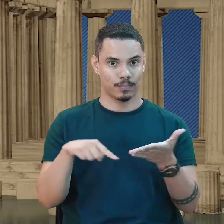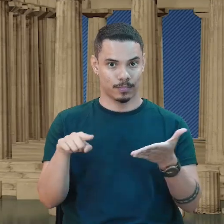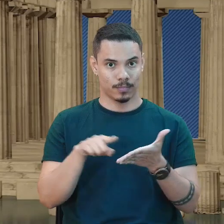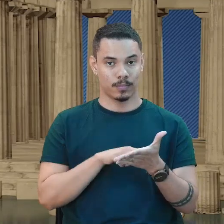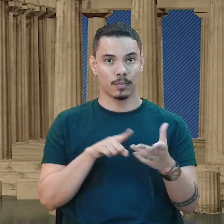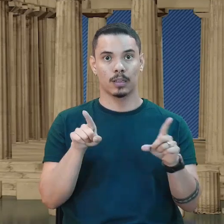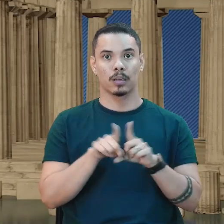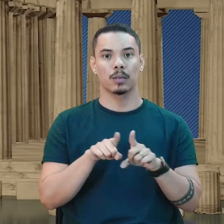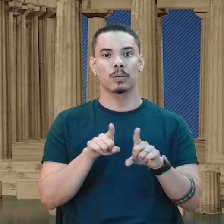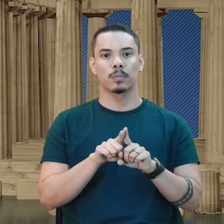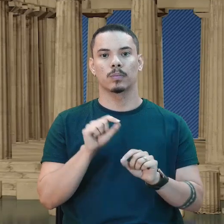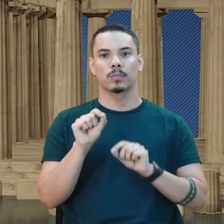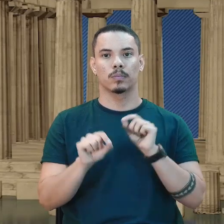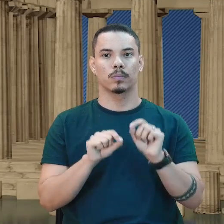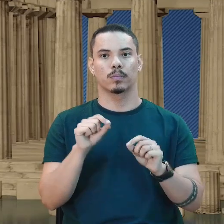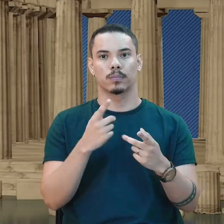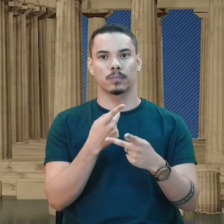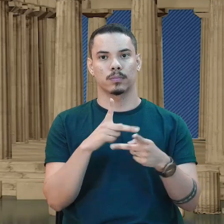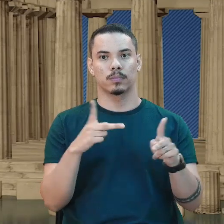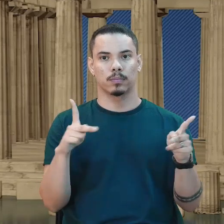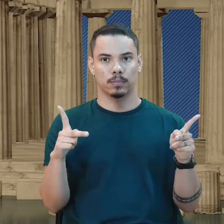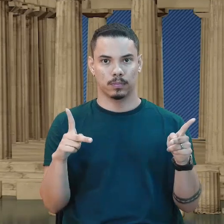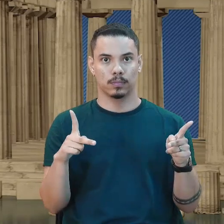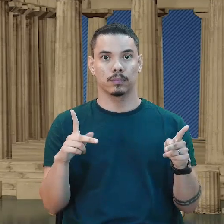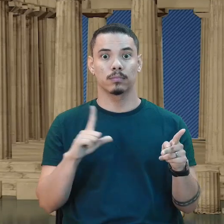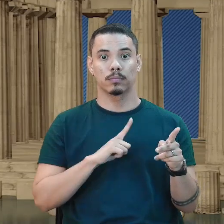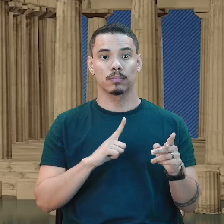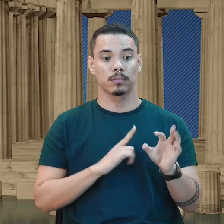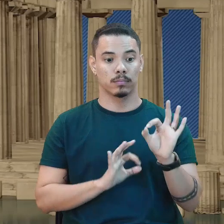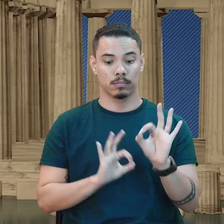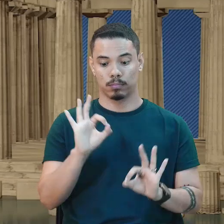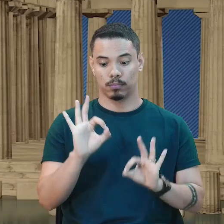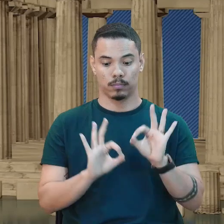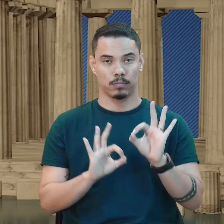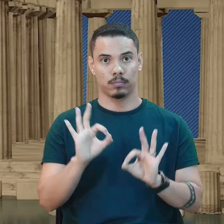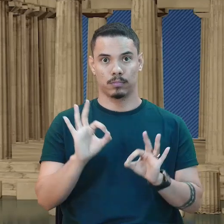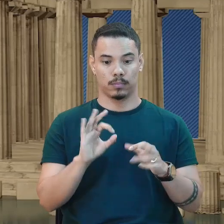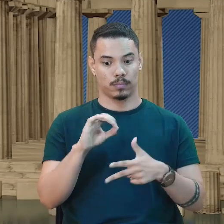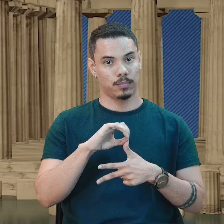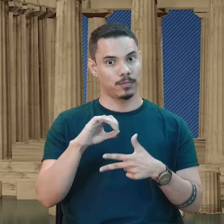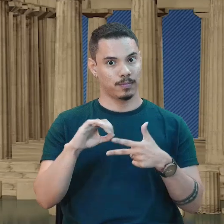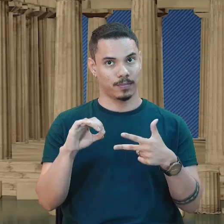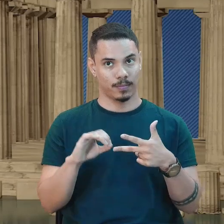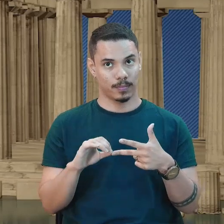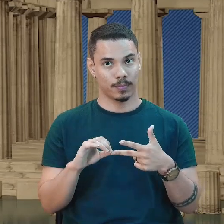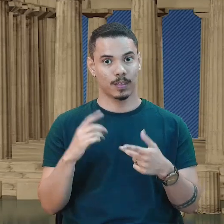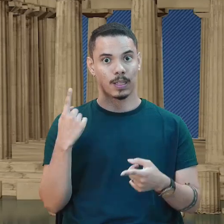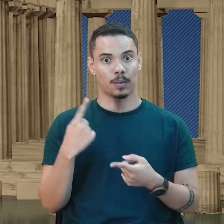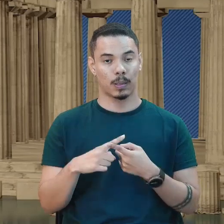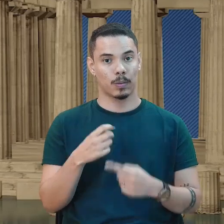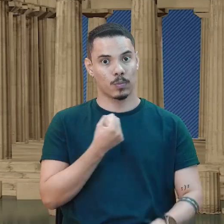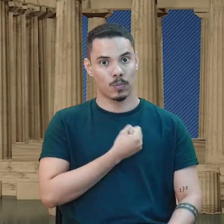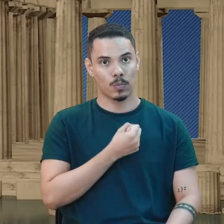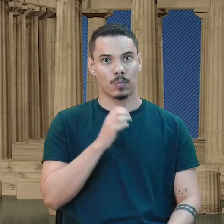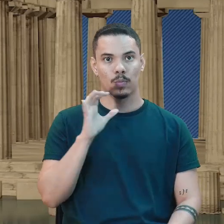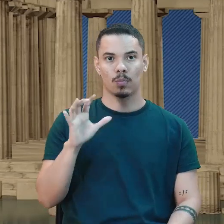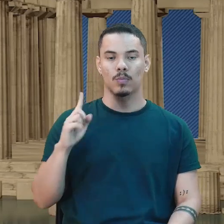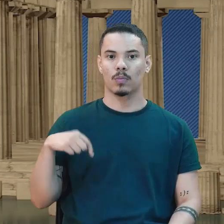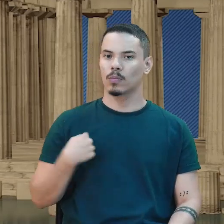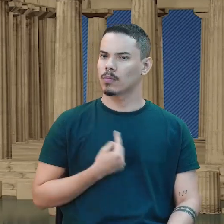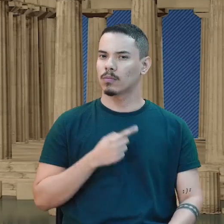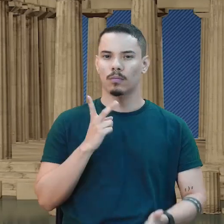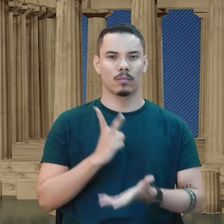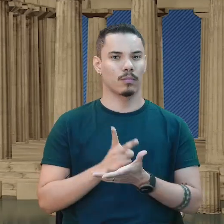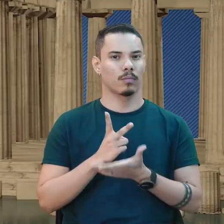mais, para ver se vocês estão se preparando para o Enem. Essa questão é uma questão que a gente traz como uma